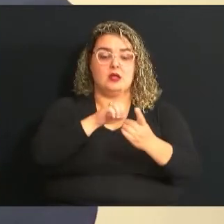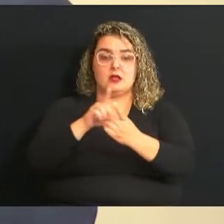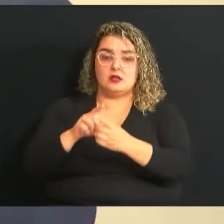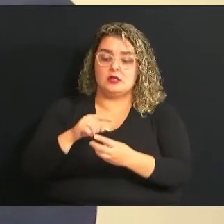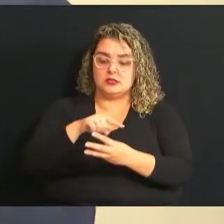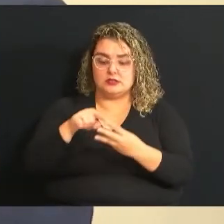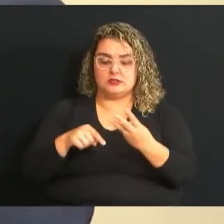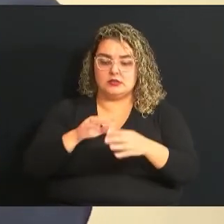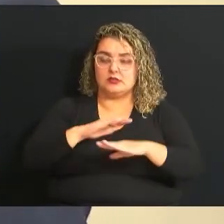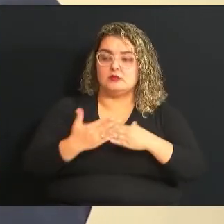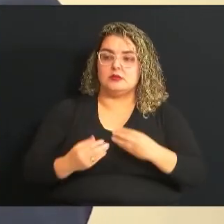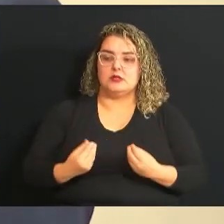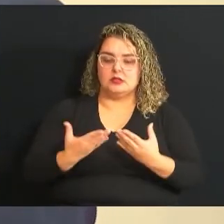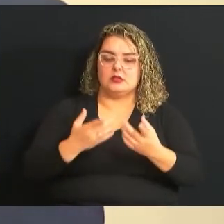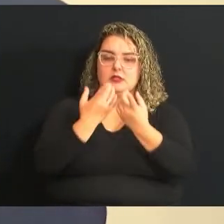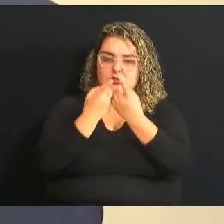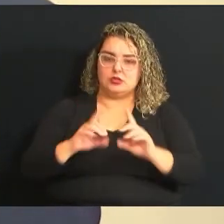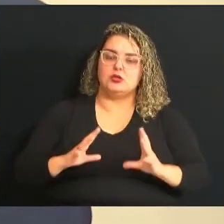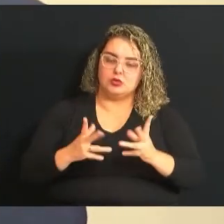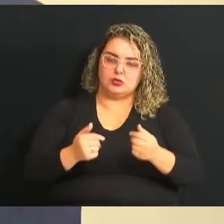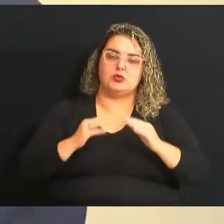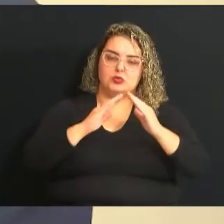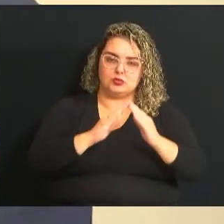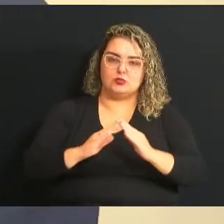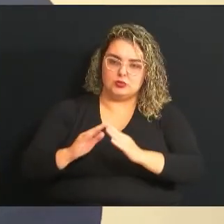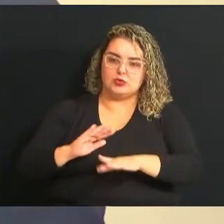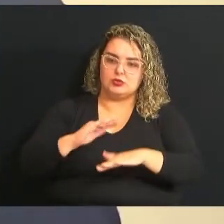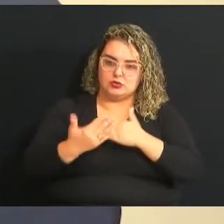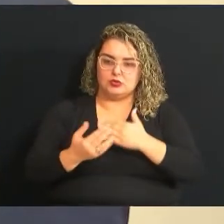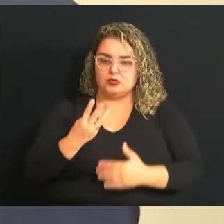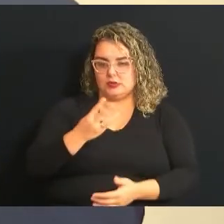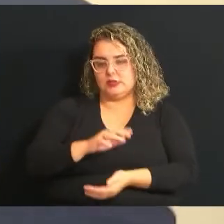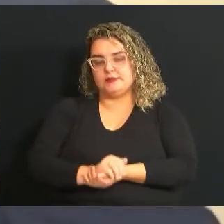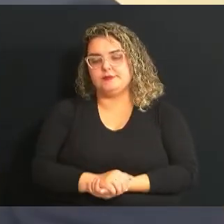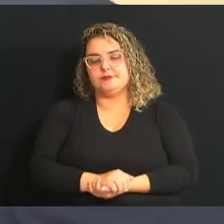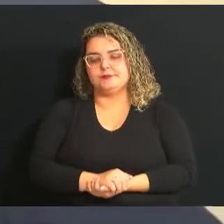nossa vai atender esses três bairros e trazer a dignidade a todos os moradores desses três bairros.